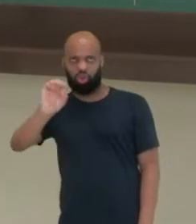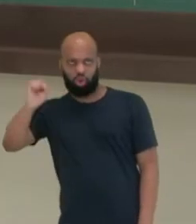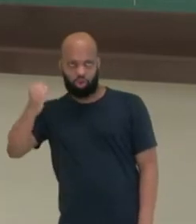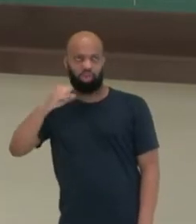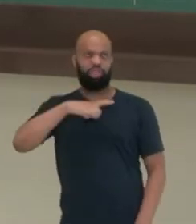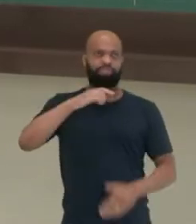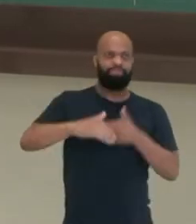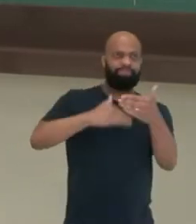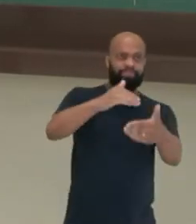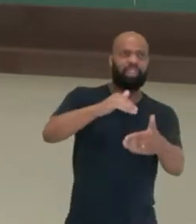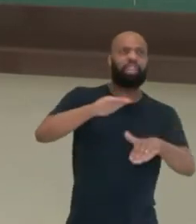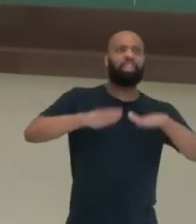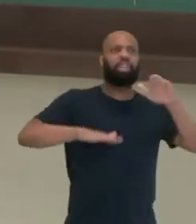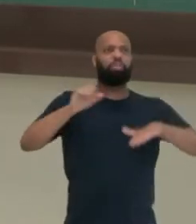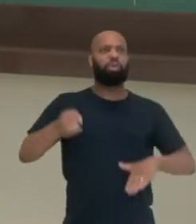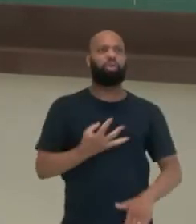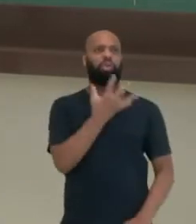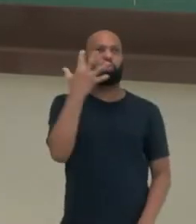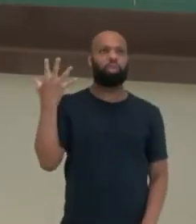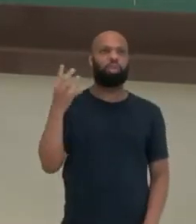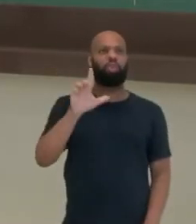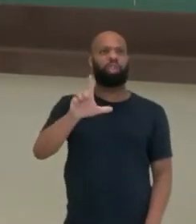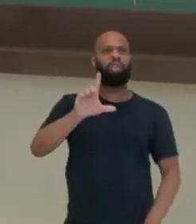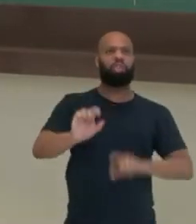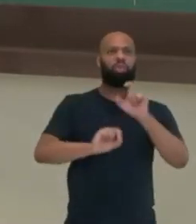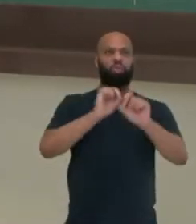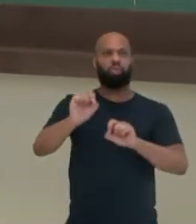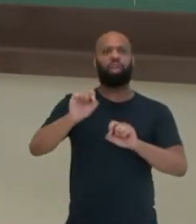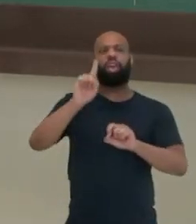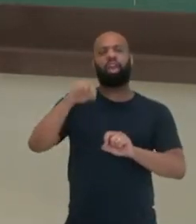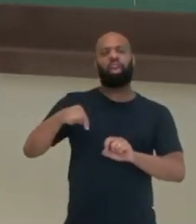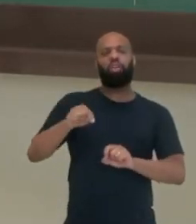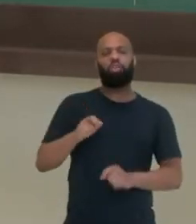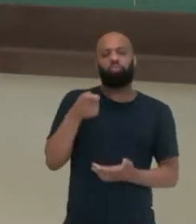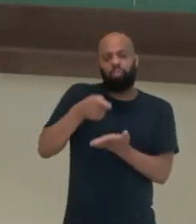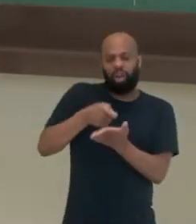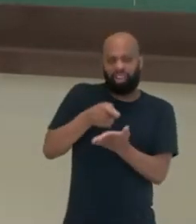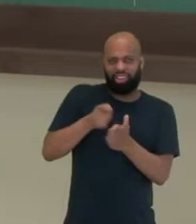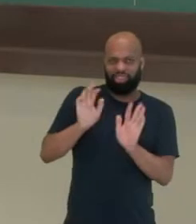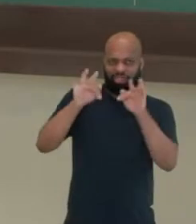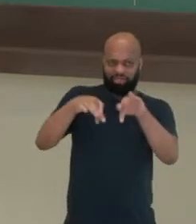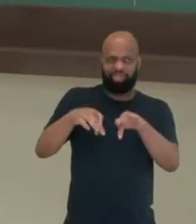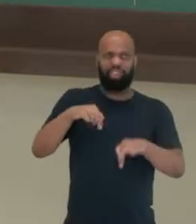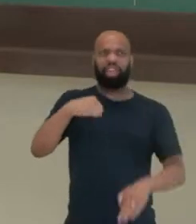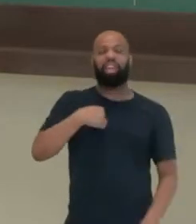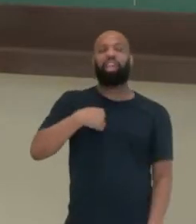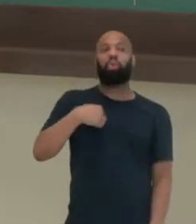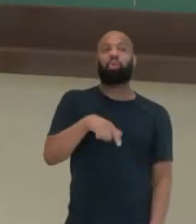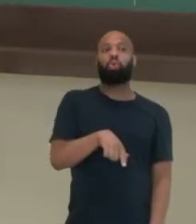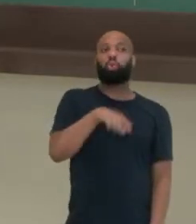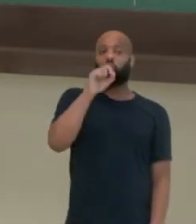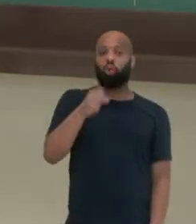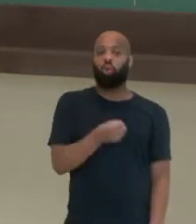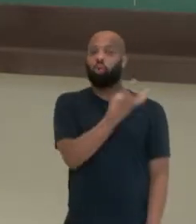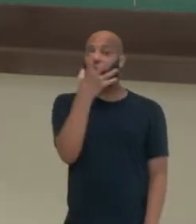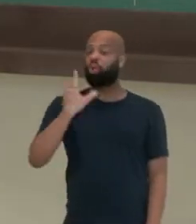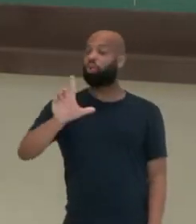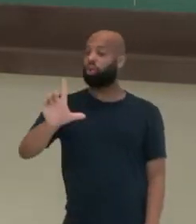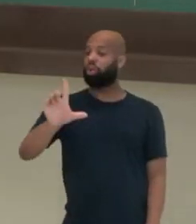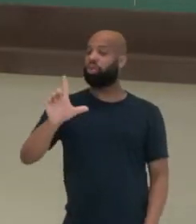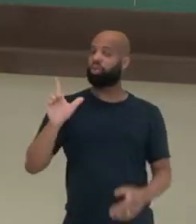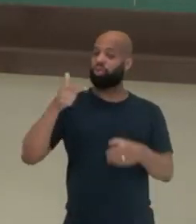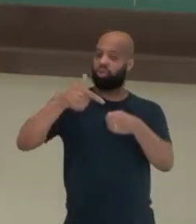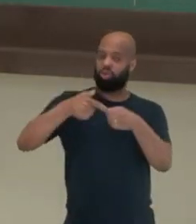diante, dependendo da quantidade de litros, logicamente, é o valor que você vai pagar. Então, eu escolho a quantidade de litros, eu